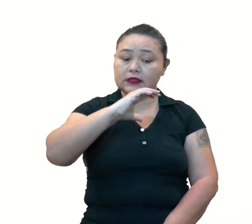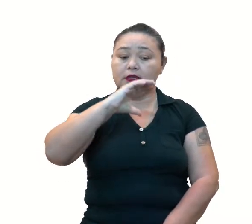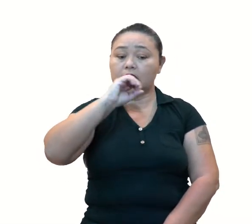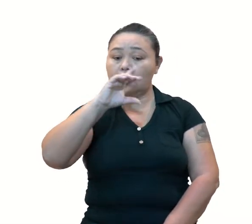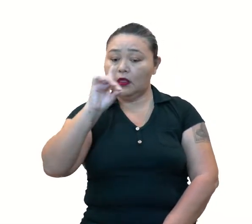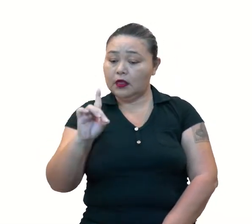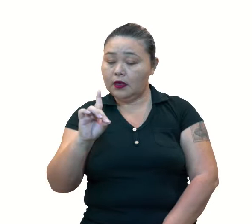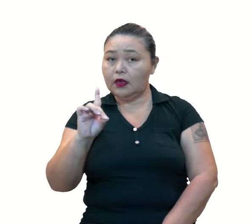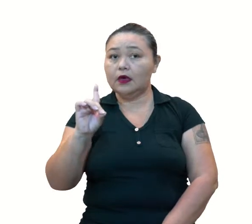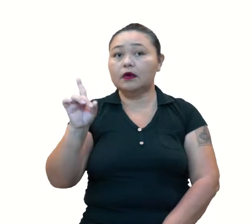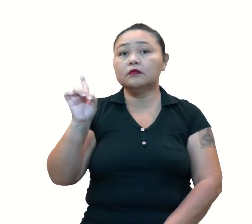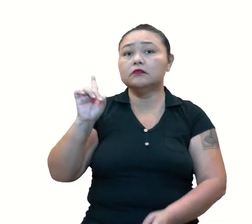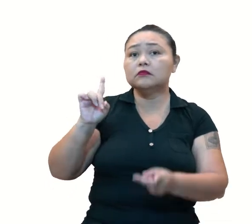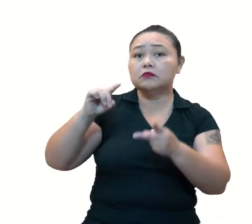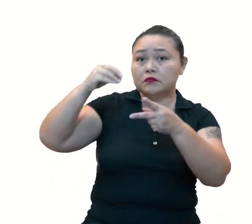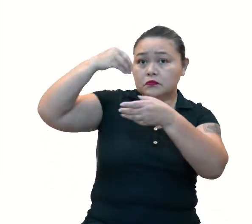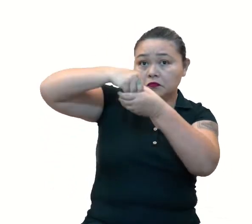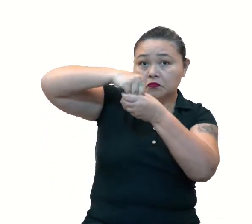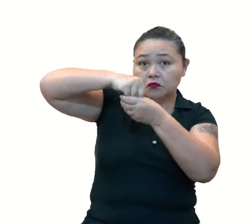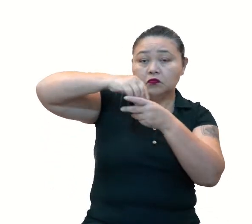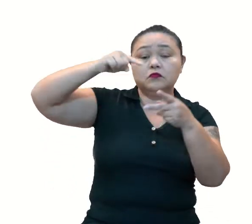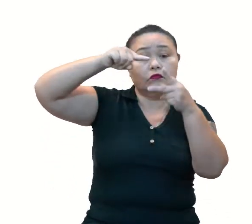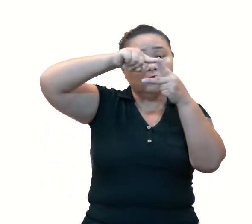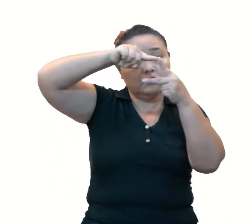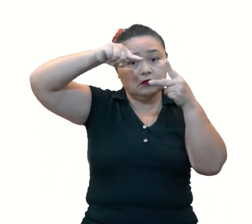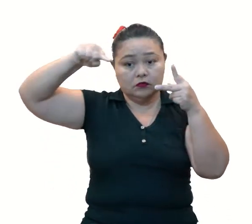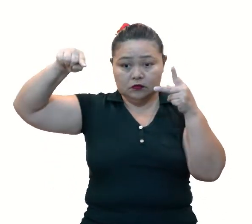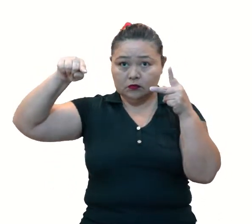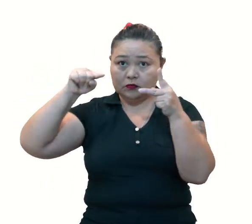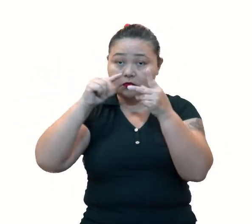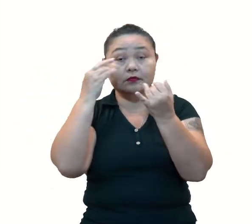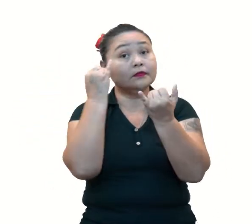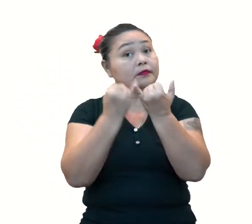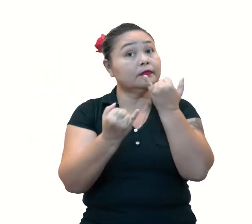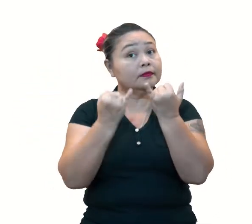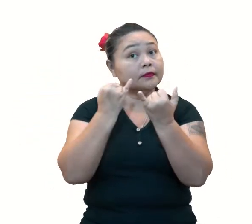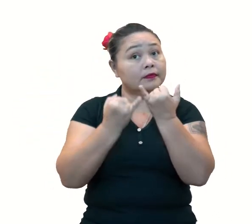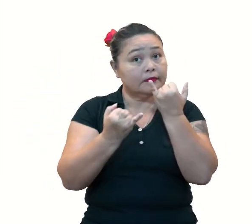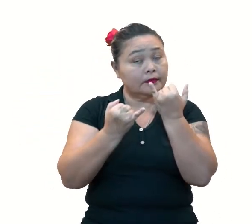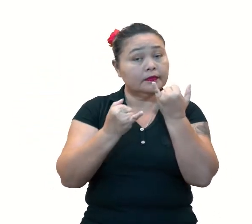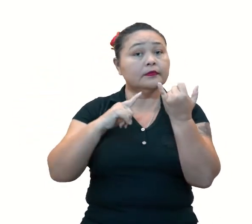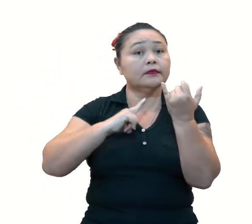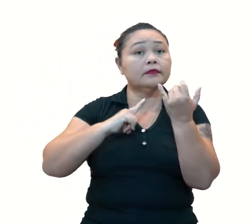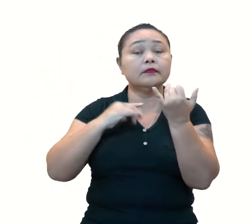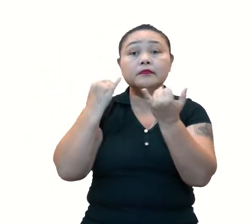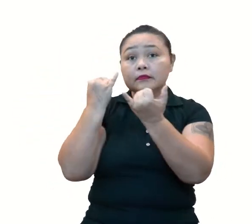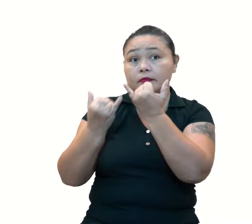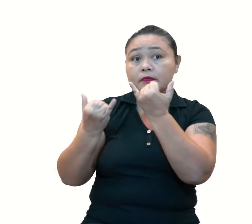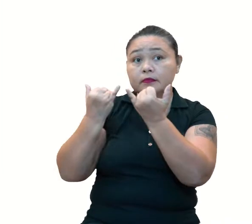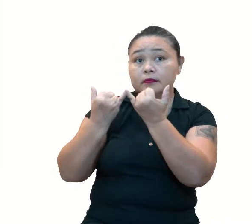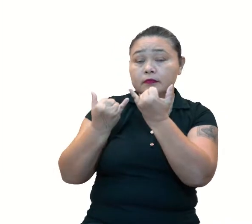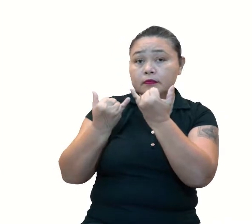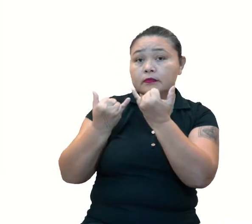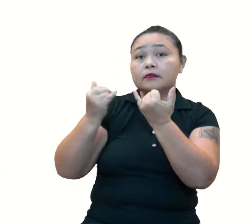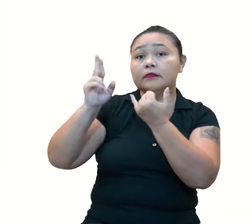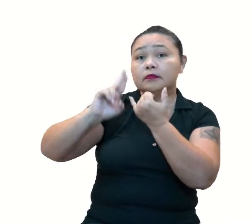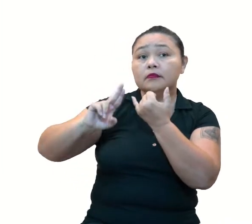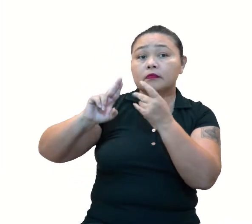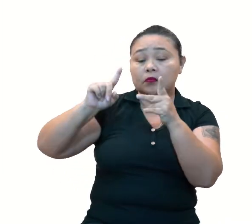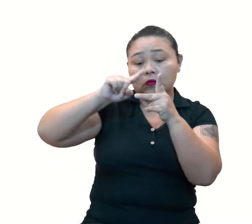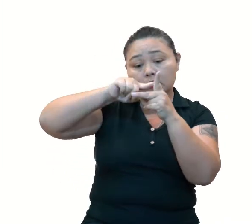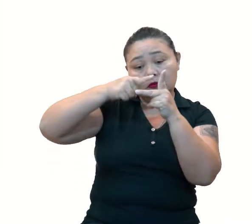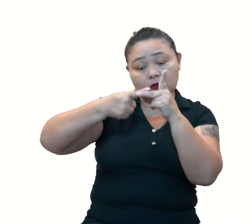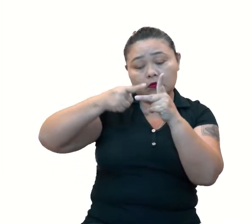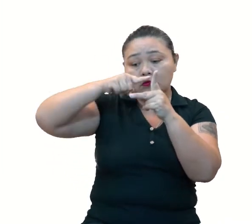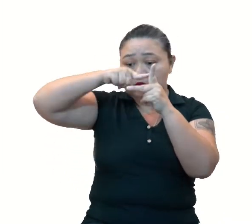Então nós temos 3 triângulos semelhantes, que a semelhança deles pode ser considerada ângulo-ângulo,